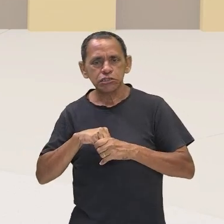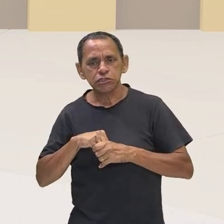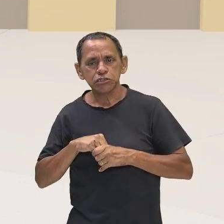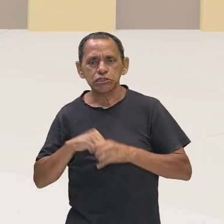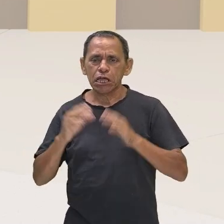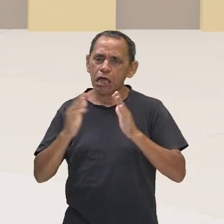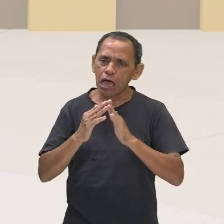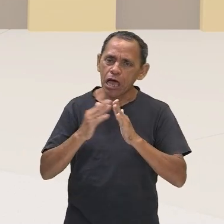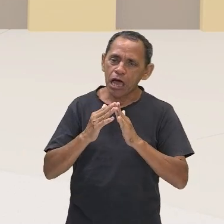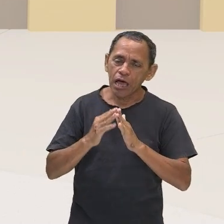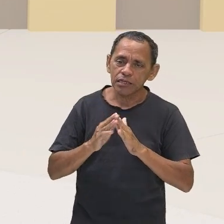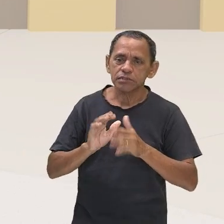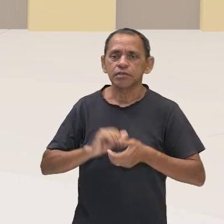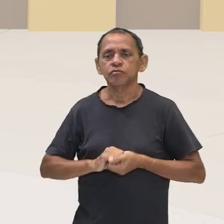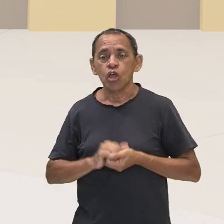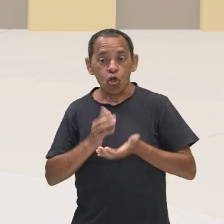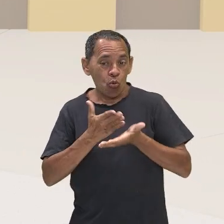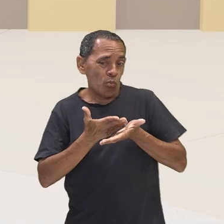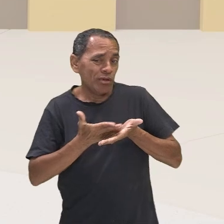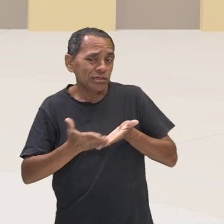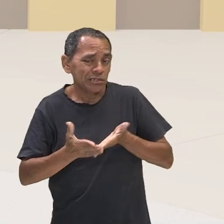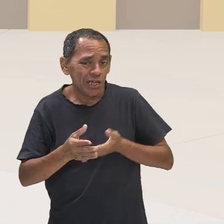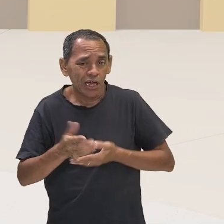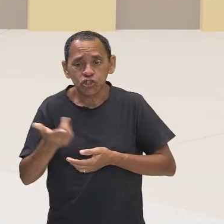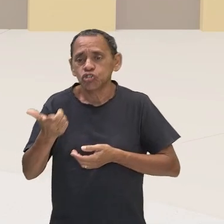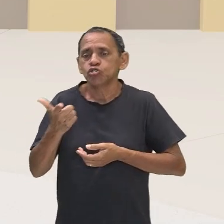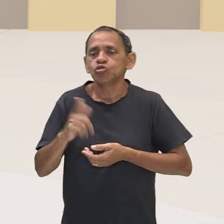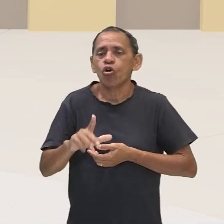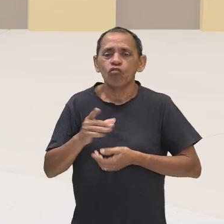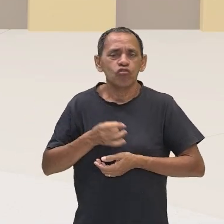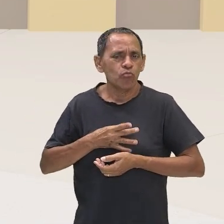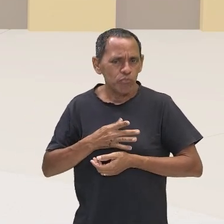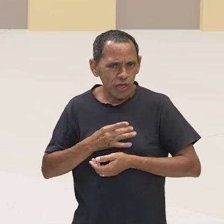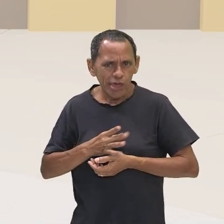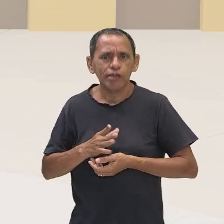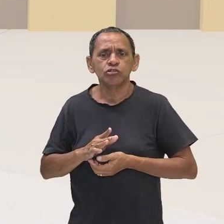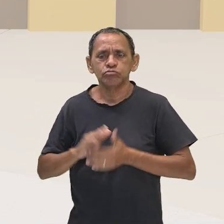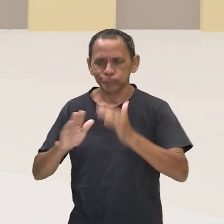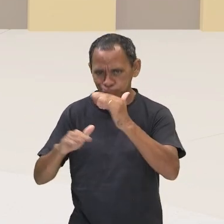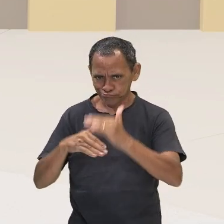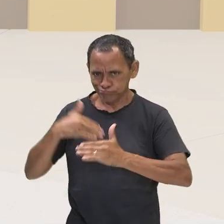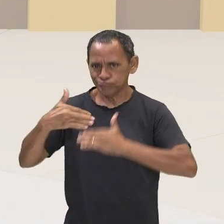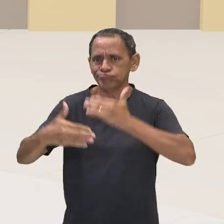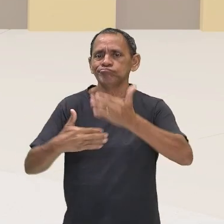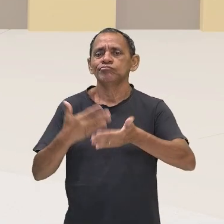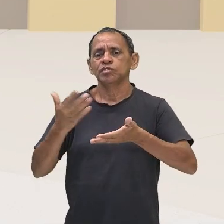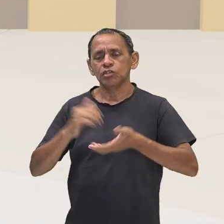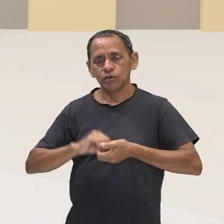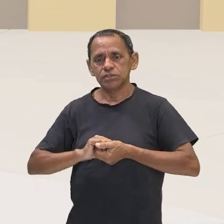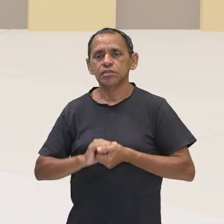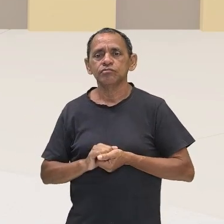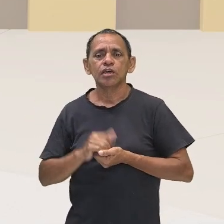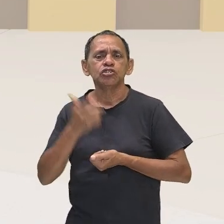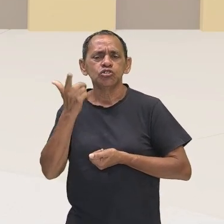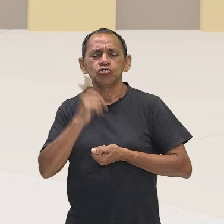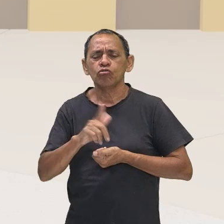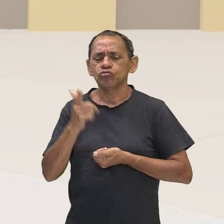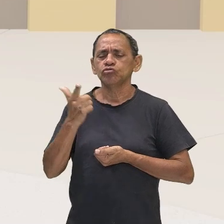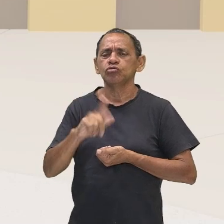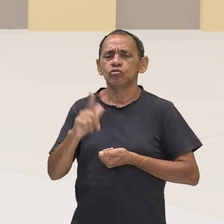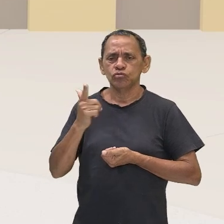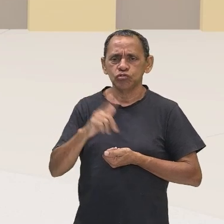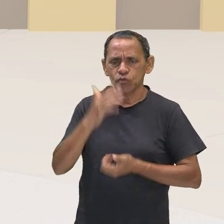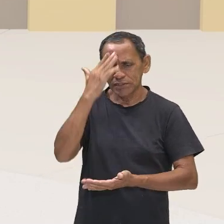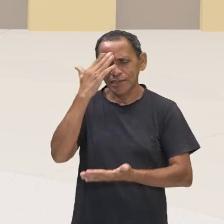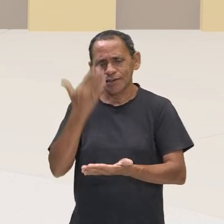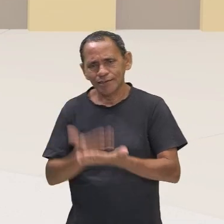fica com medo de inovar e fica repetindo essa crença do sou velho demais. Mas, na verdade,